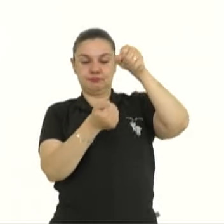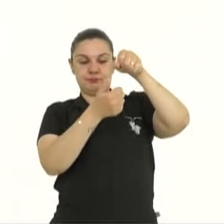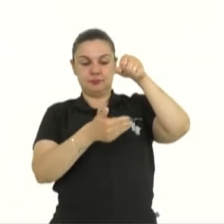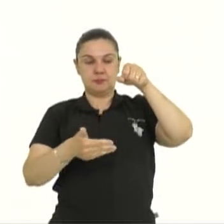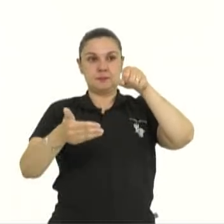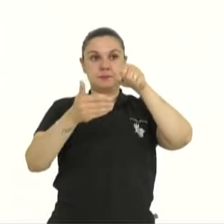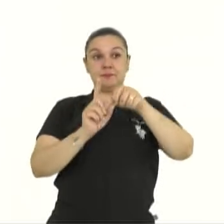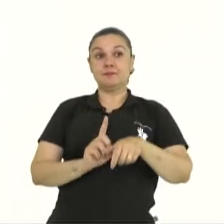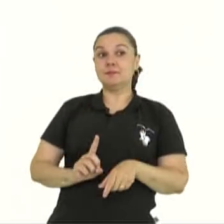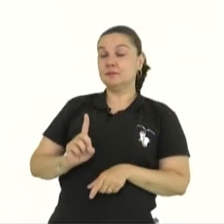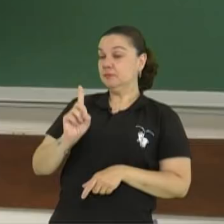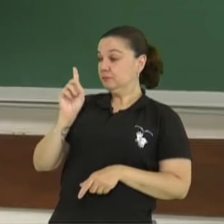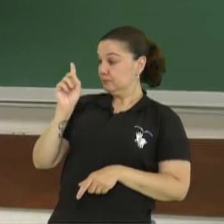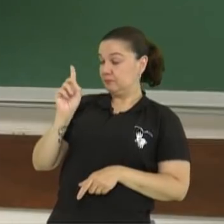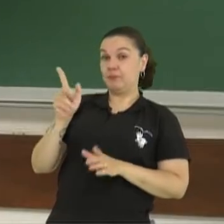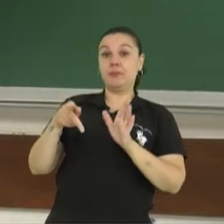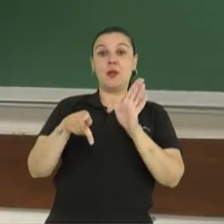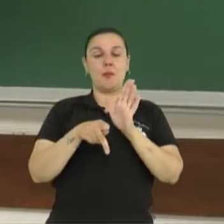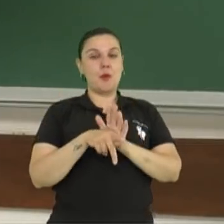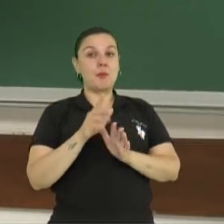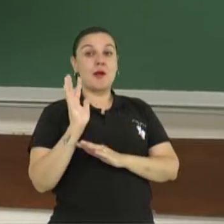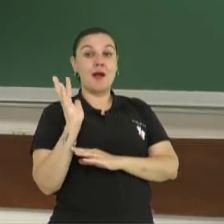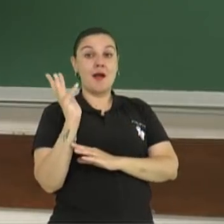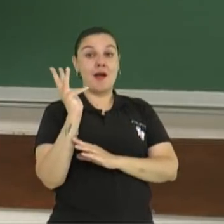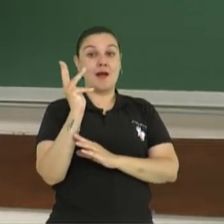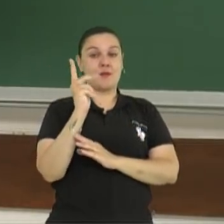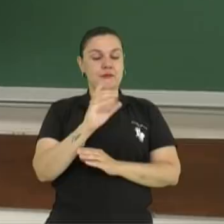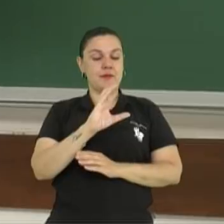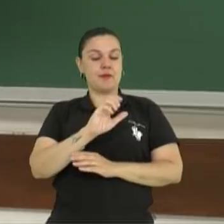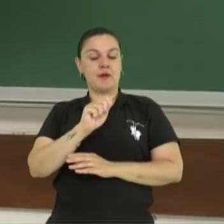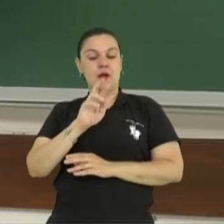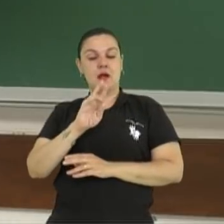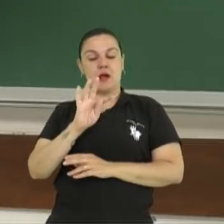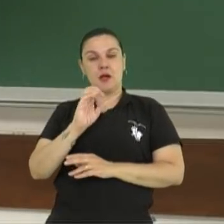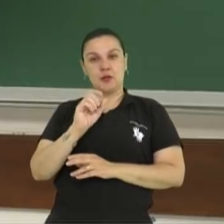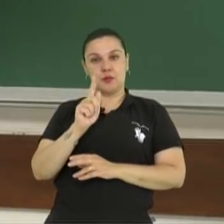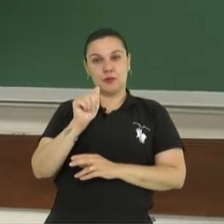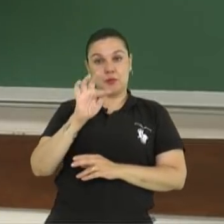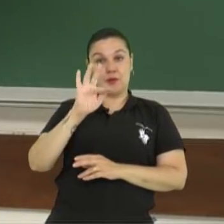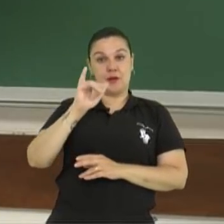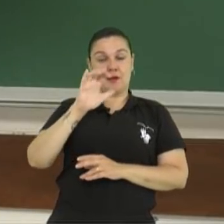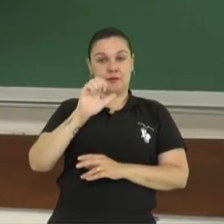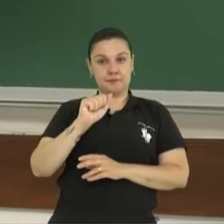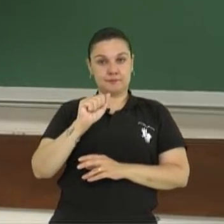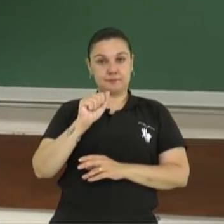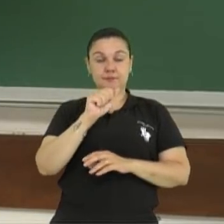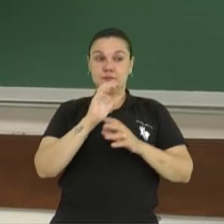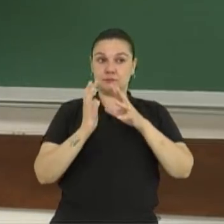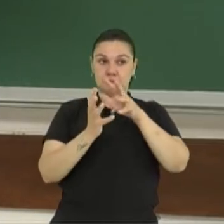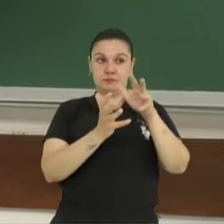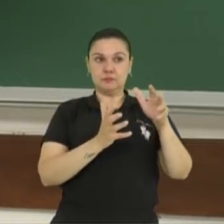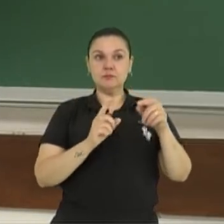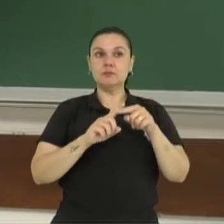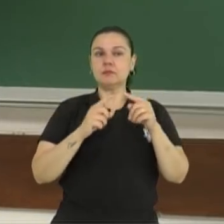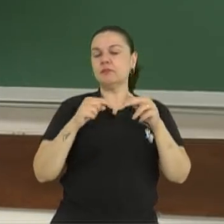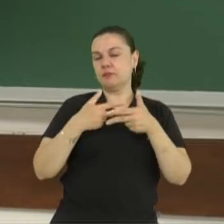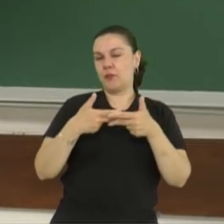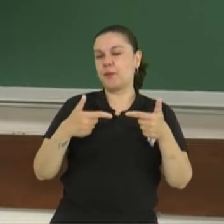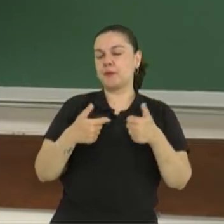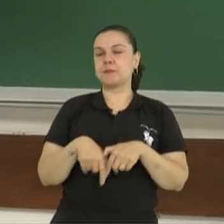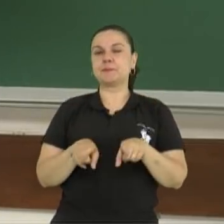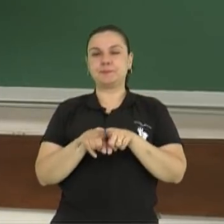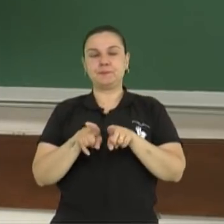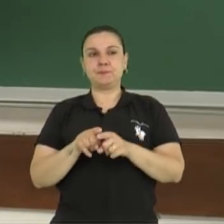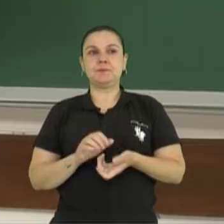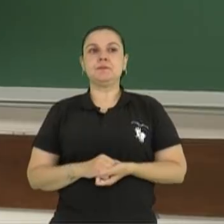aqui é uma definição da Associação Cartográfica Internacional, tá? Mas a cartografia vai envolver outras coisas